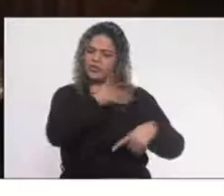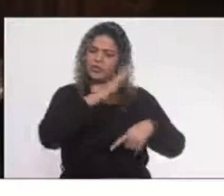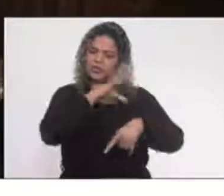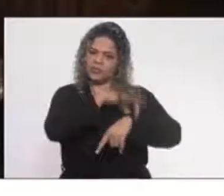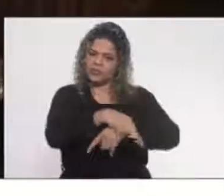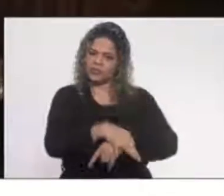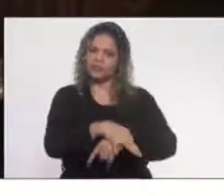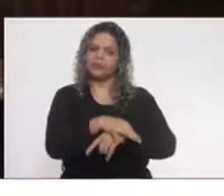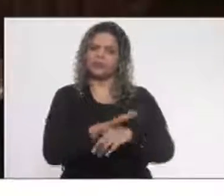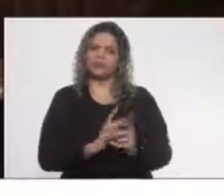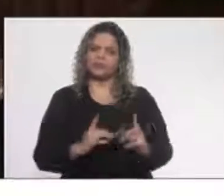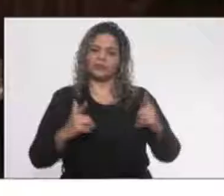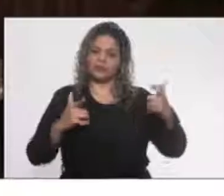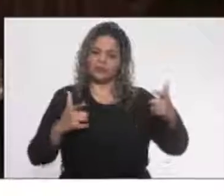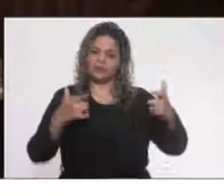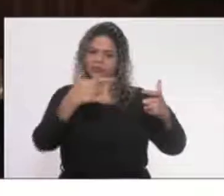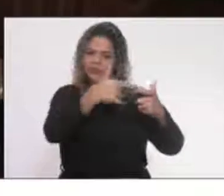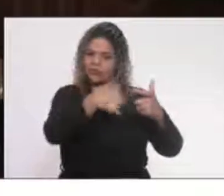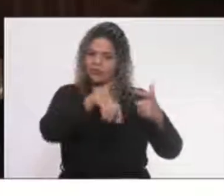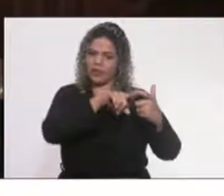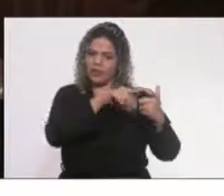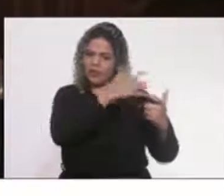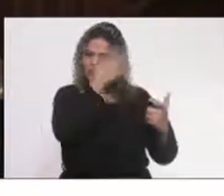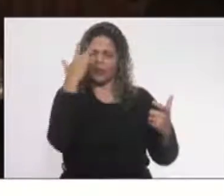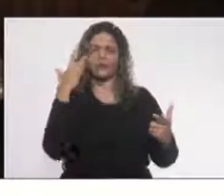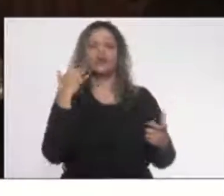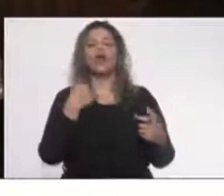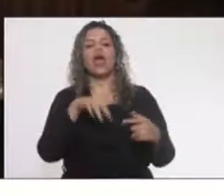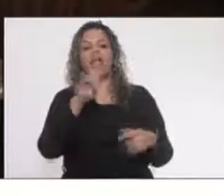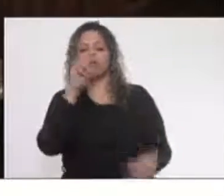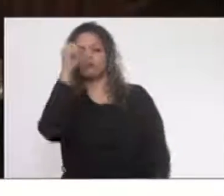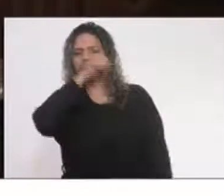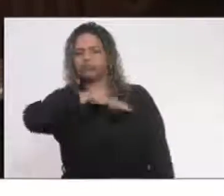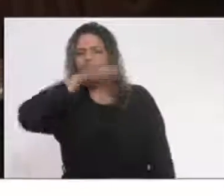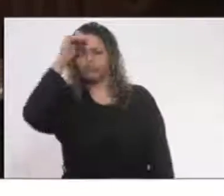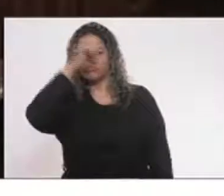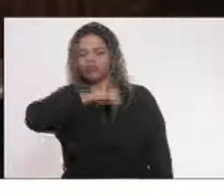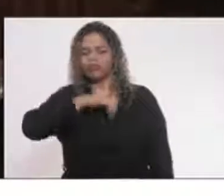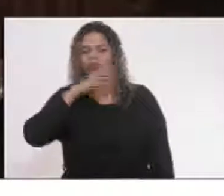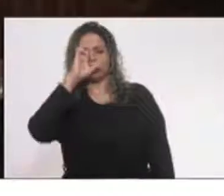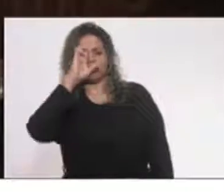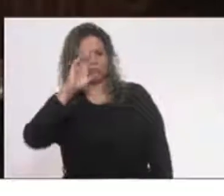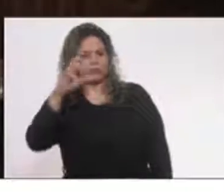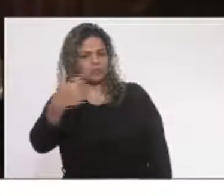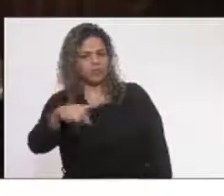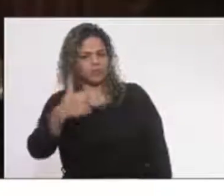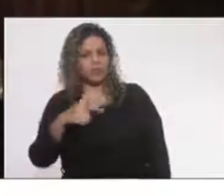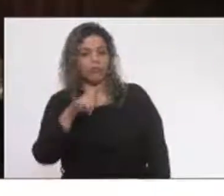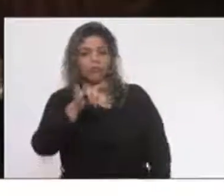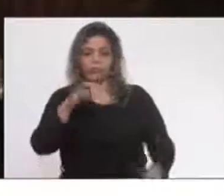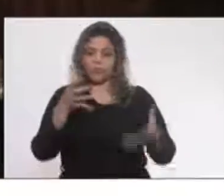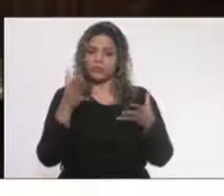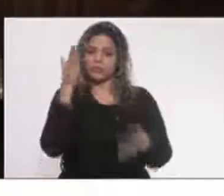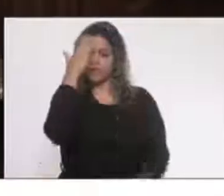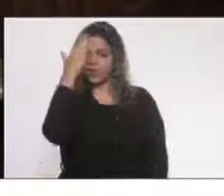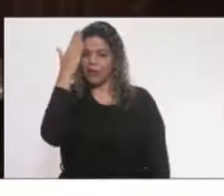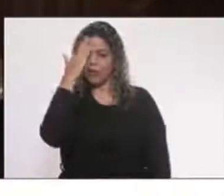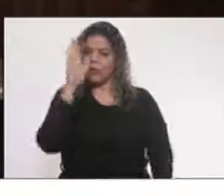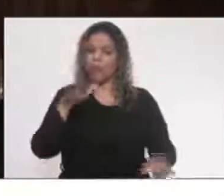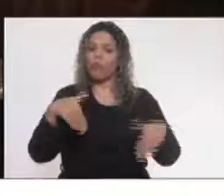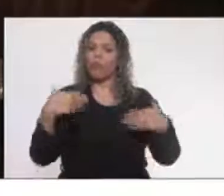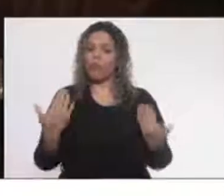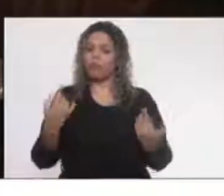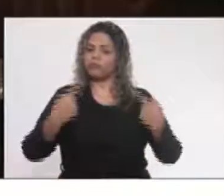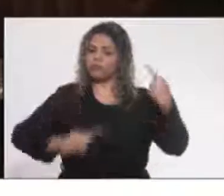um mirar e atirar na cabecinha. Isso é um absurdo, isso é uma irresponsabilidade. Queremos saber qual